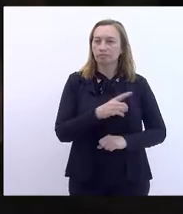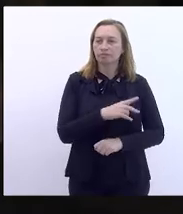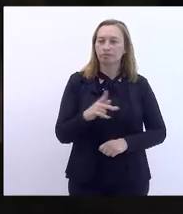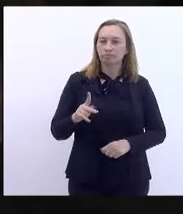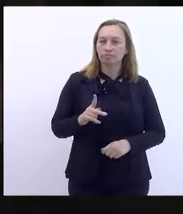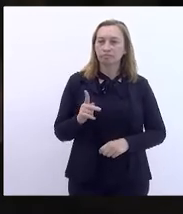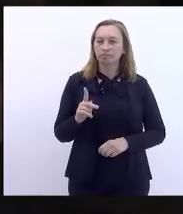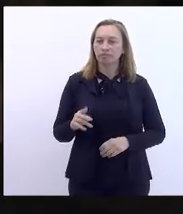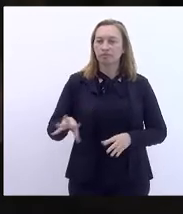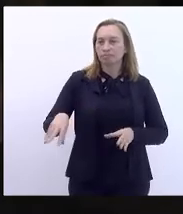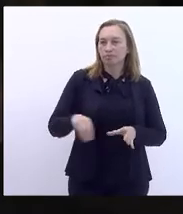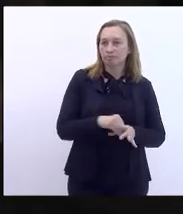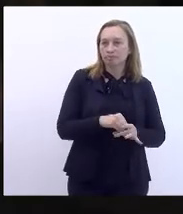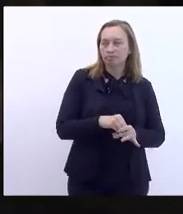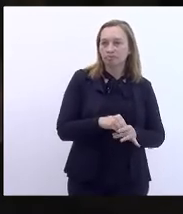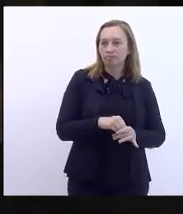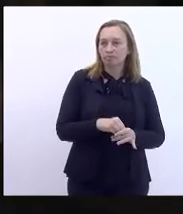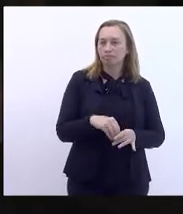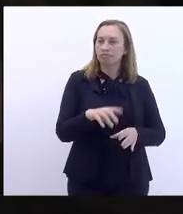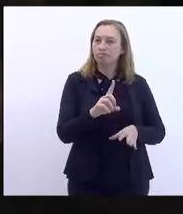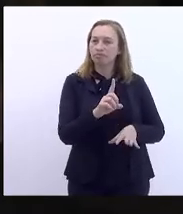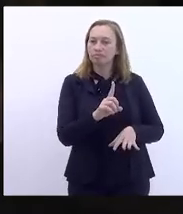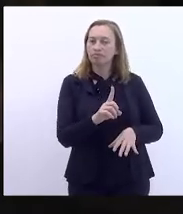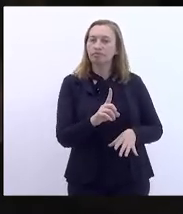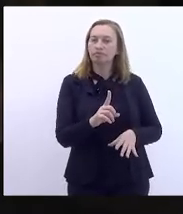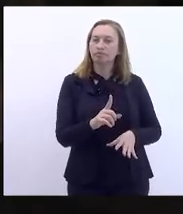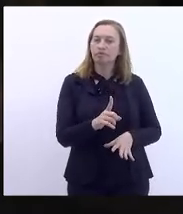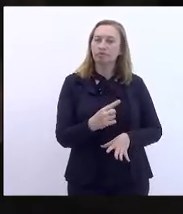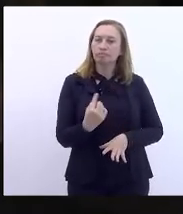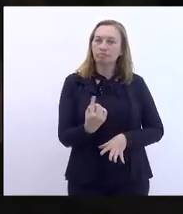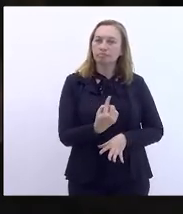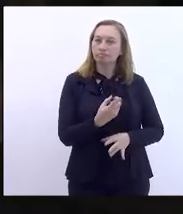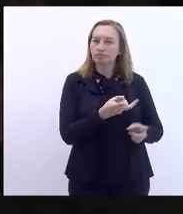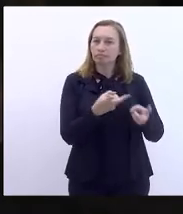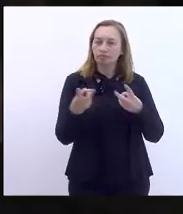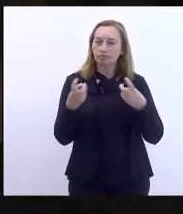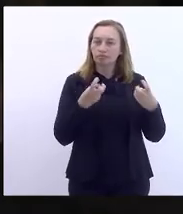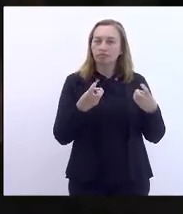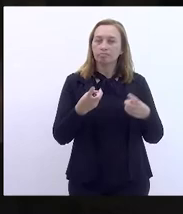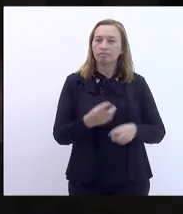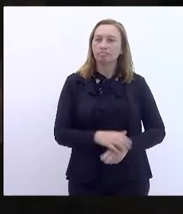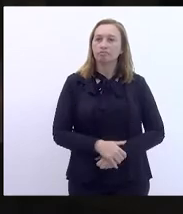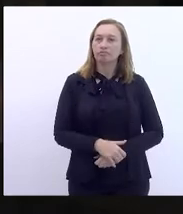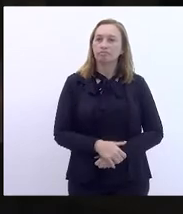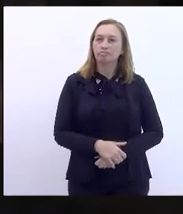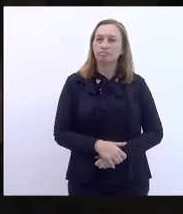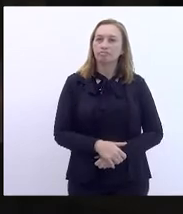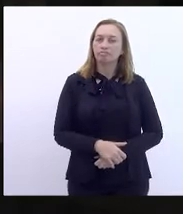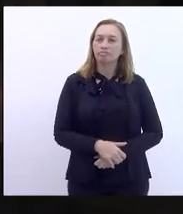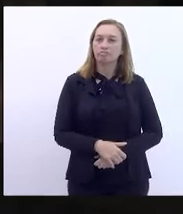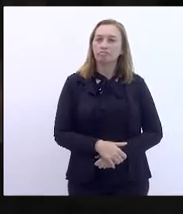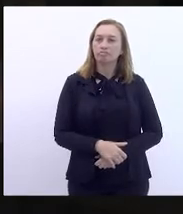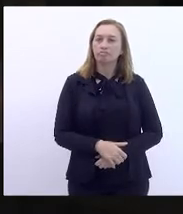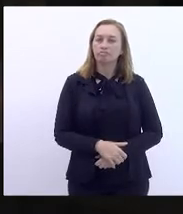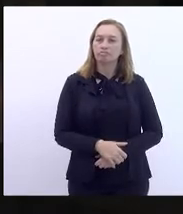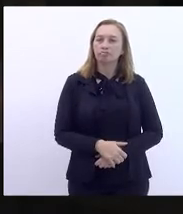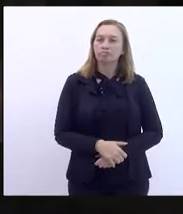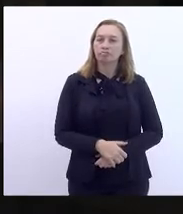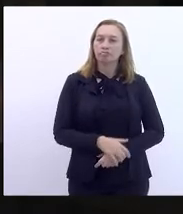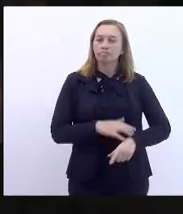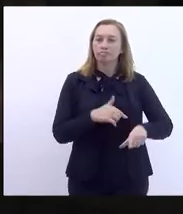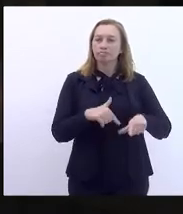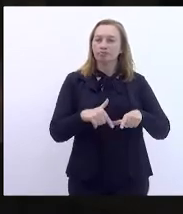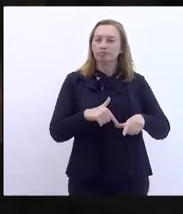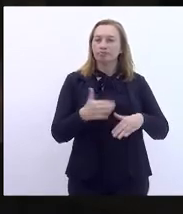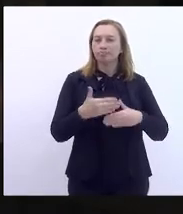implementou sua ouvidoria externa a gente vem observando uma o exercício